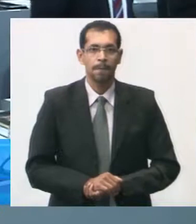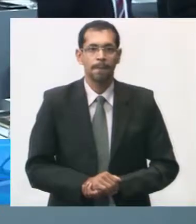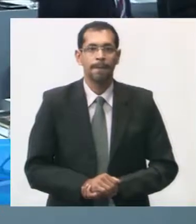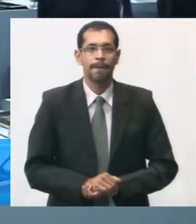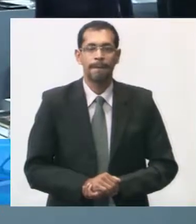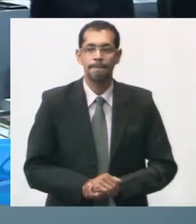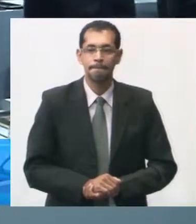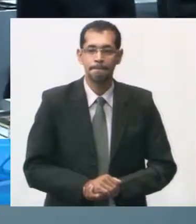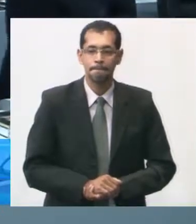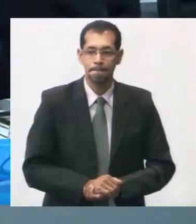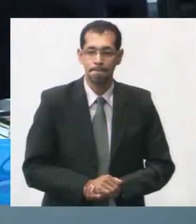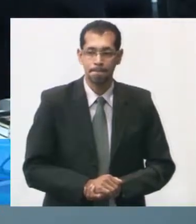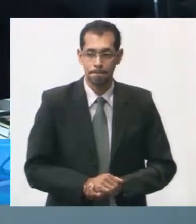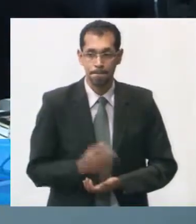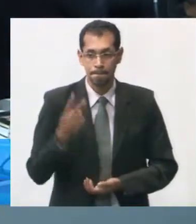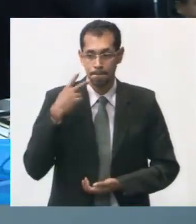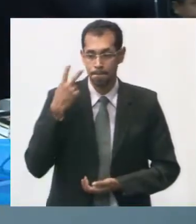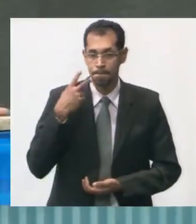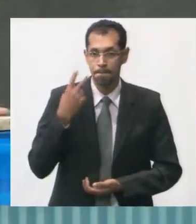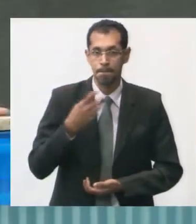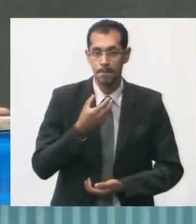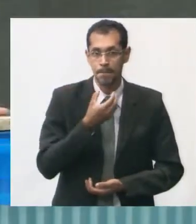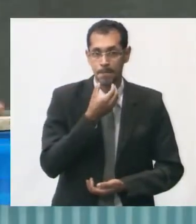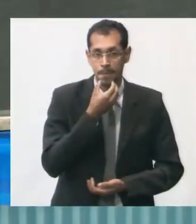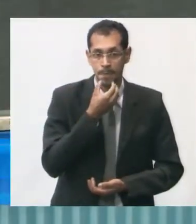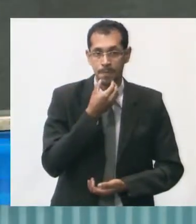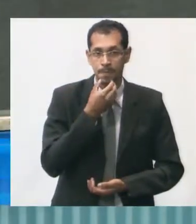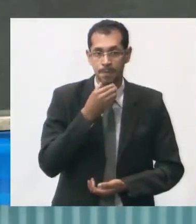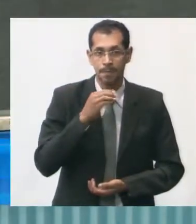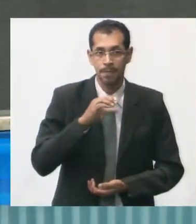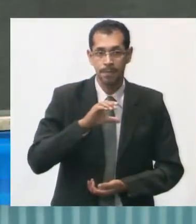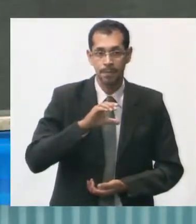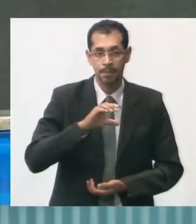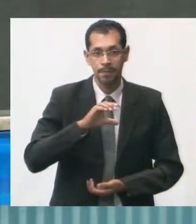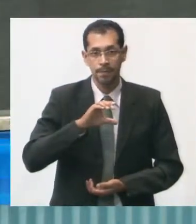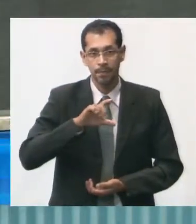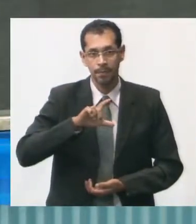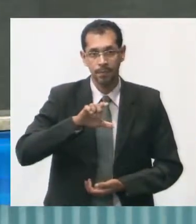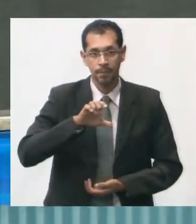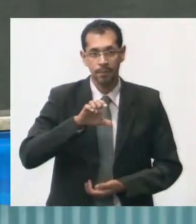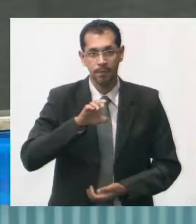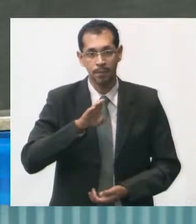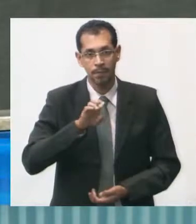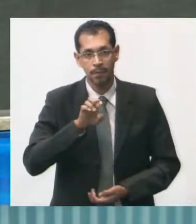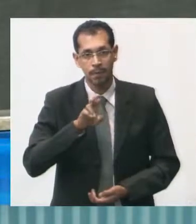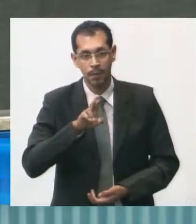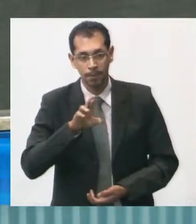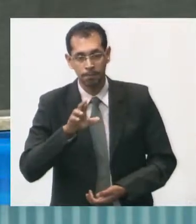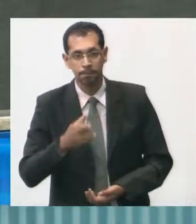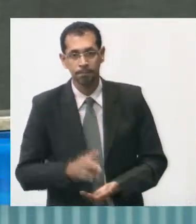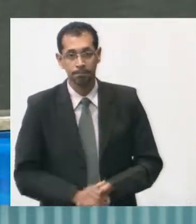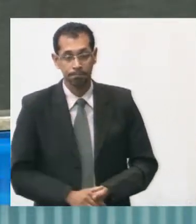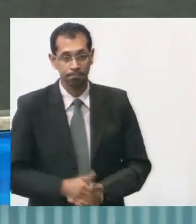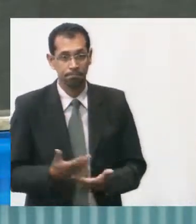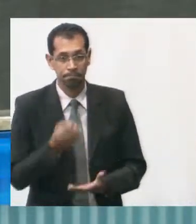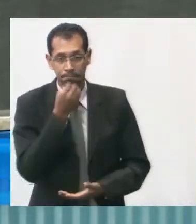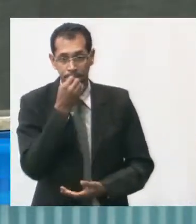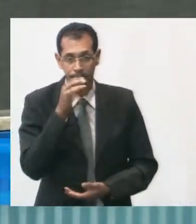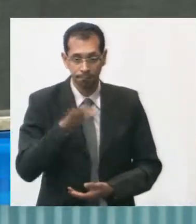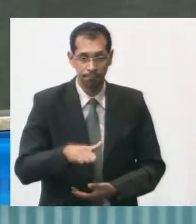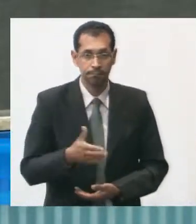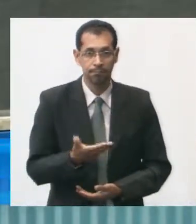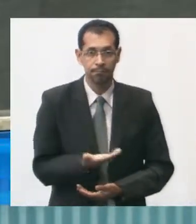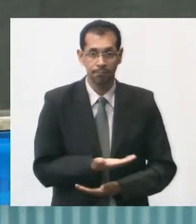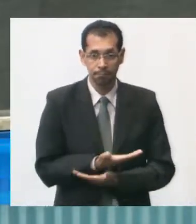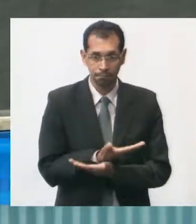Vereador Kleber. Boa tarde, presidente, vereador Sandro Parrini, vereadora Neuzinha, vereadores,